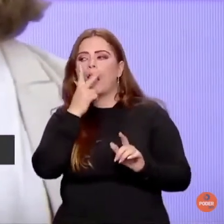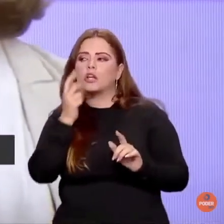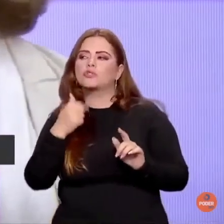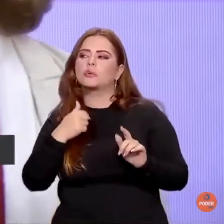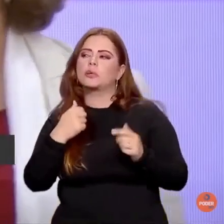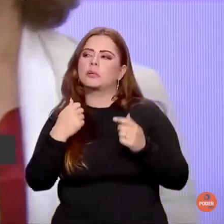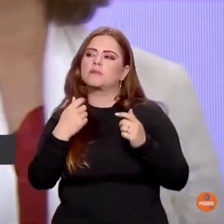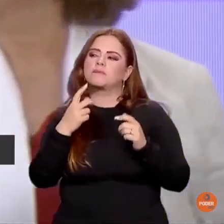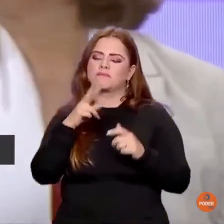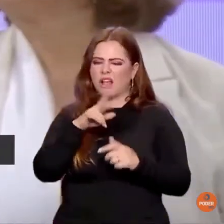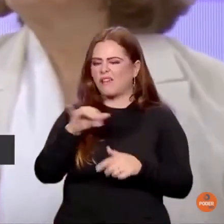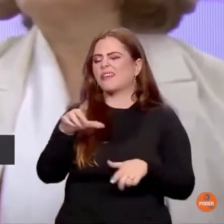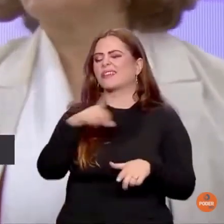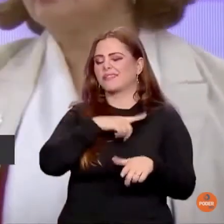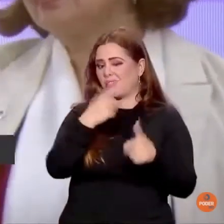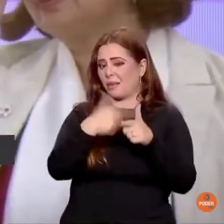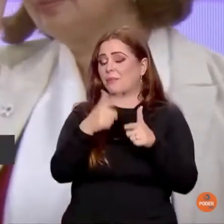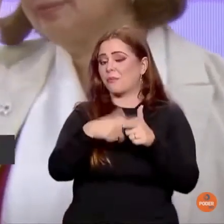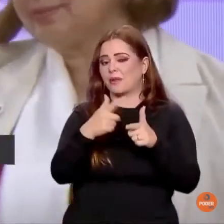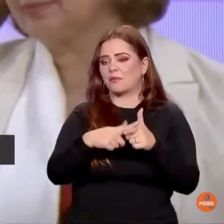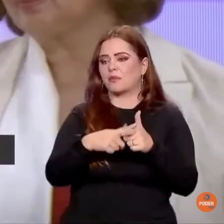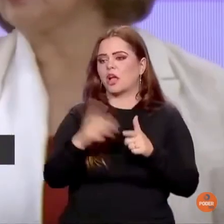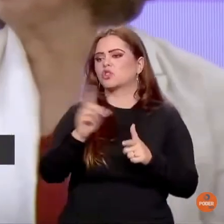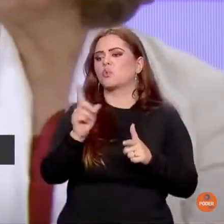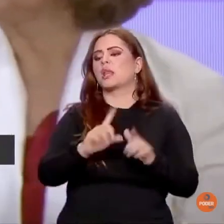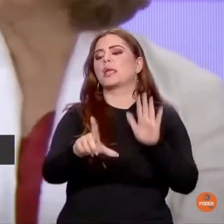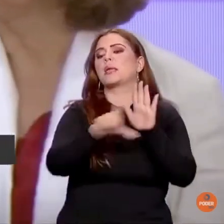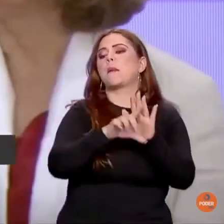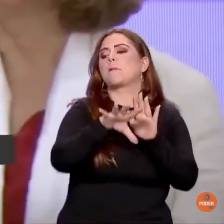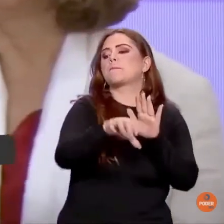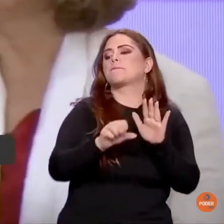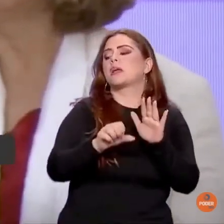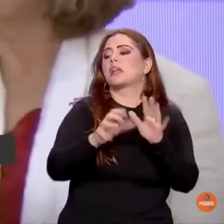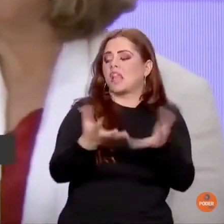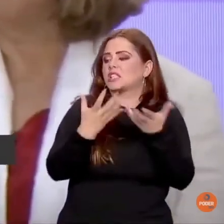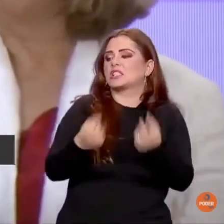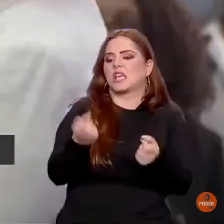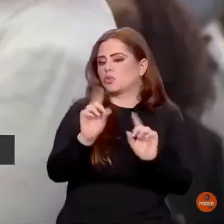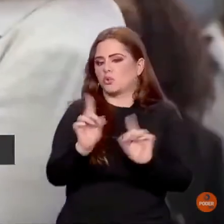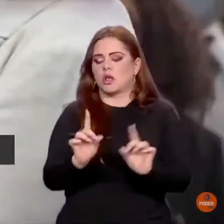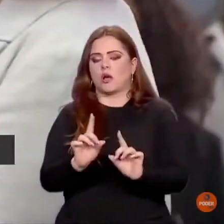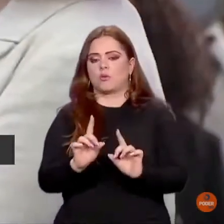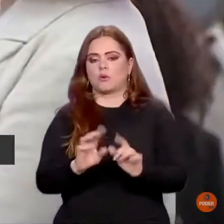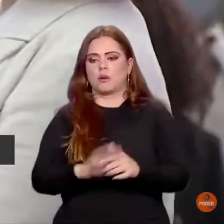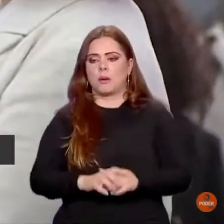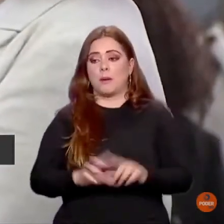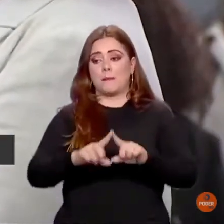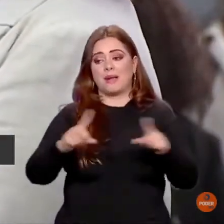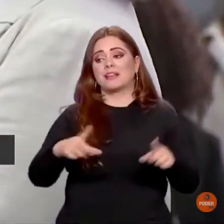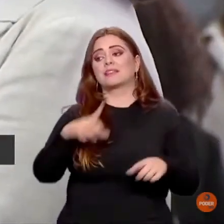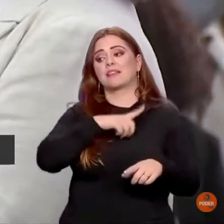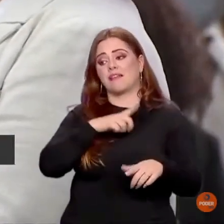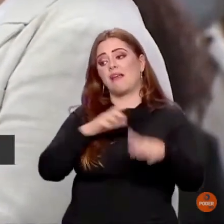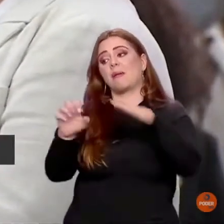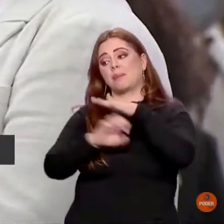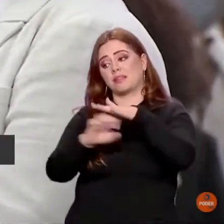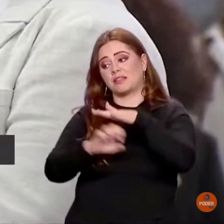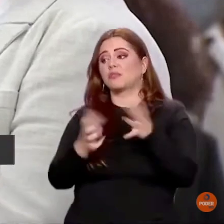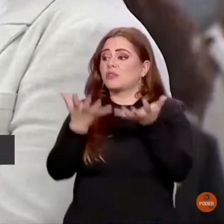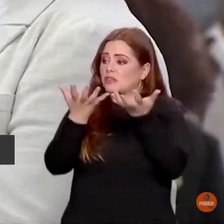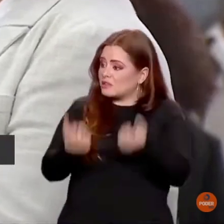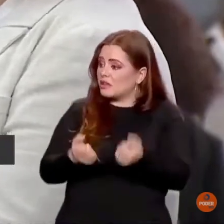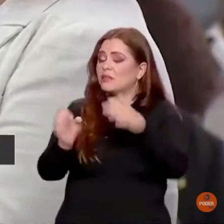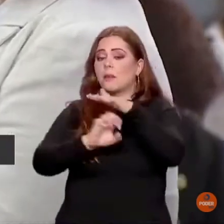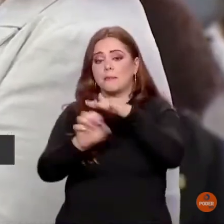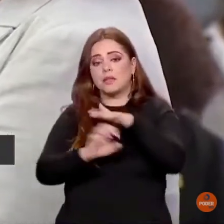problema. Porque o problema não é lei que pega ou lei que não pega. É que a gente pode ter empresário que cumpra e empresário que